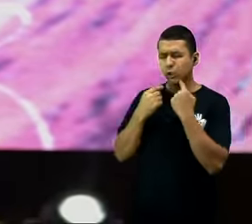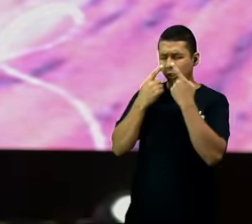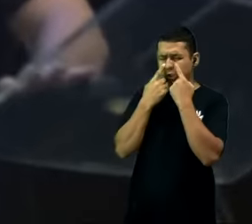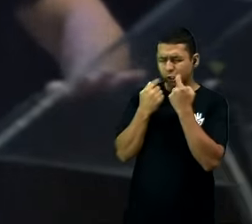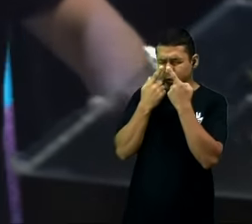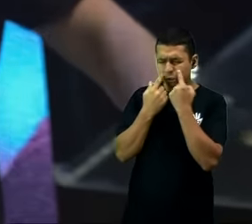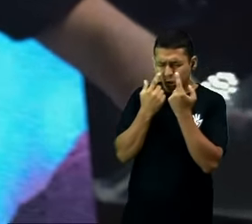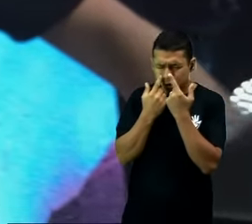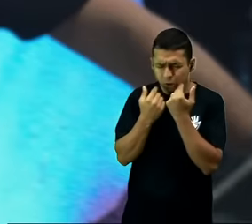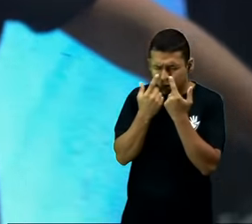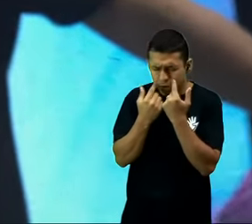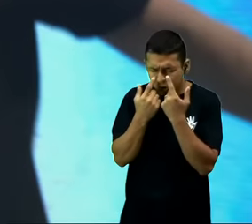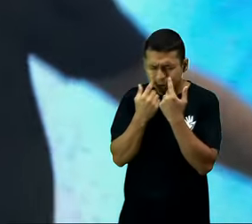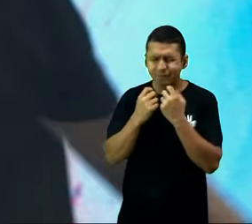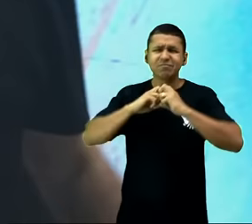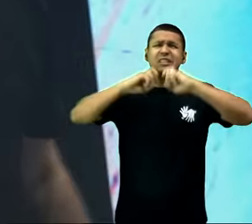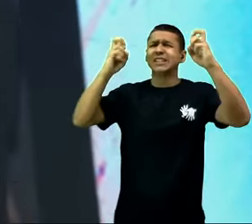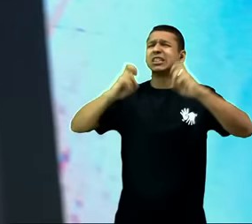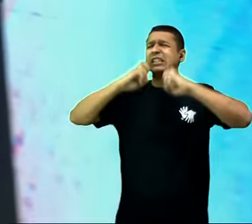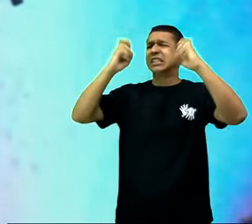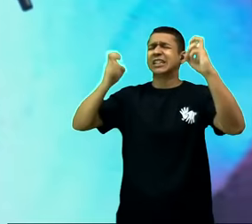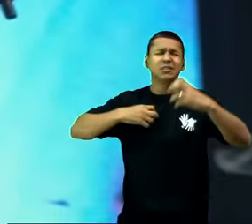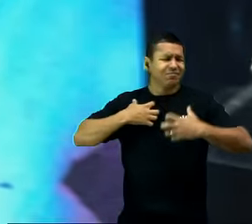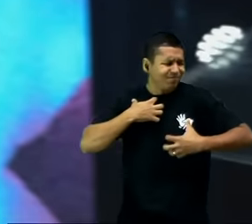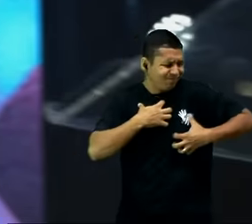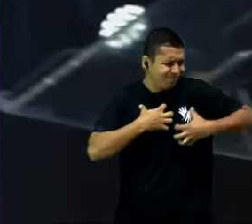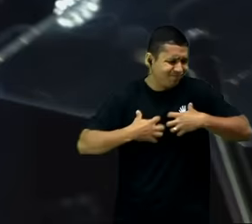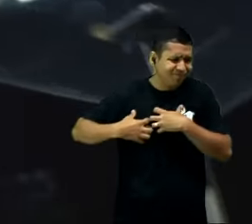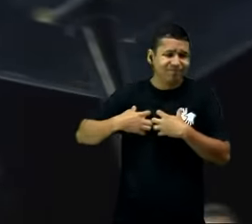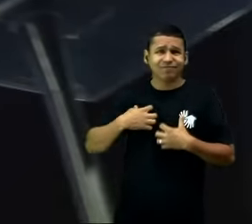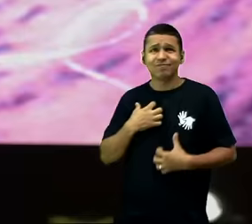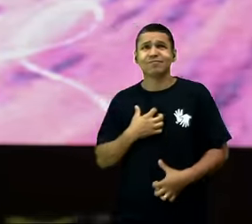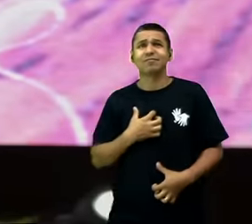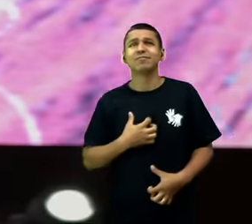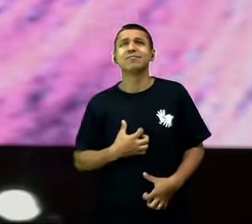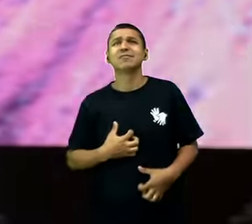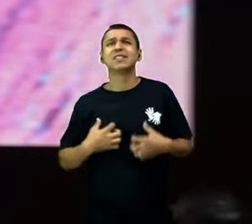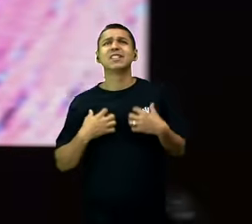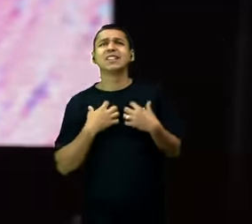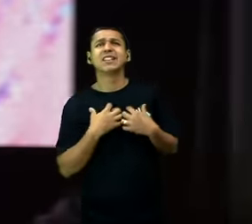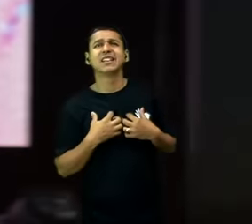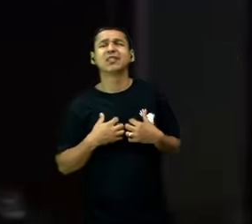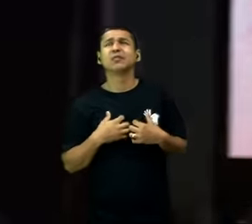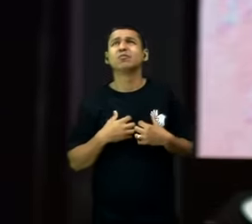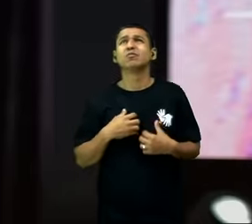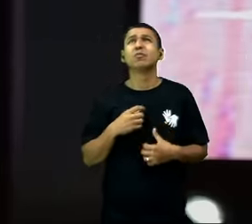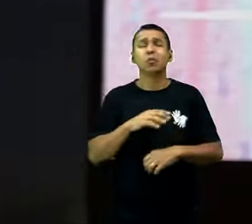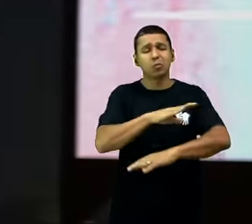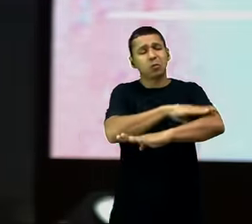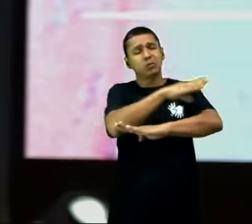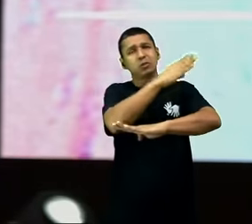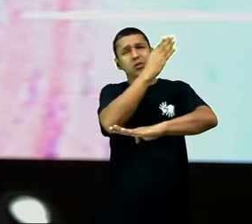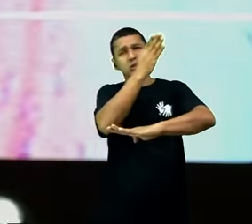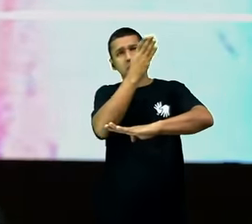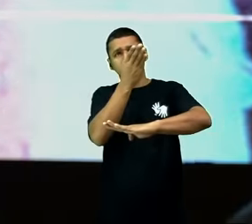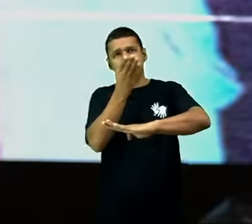menino. Eu gritava, eu gemia, eu fiquei, lembra ele, eu fiquei o dia inteiro.